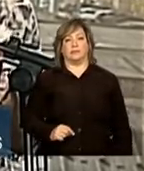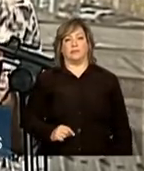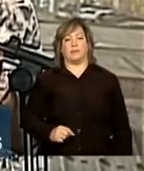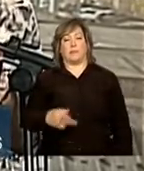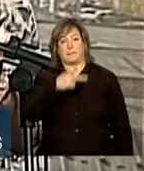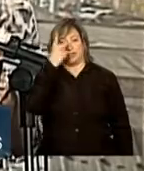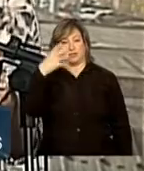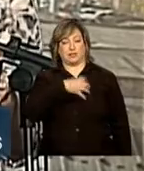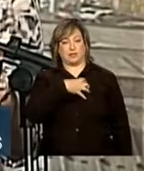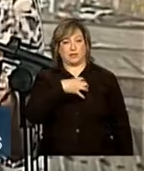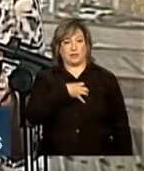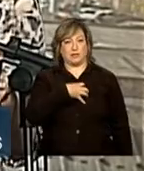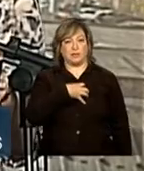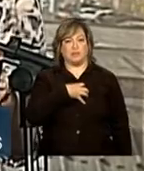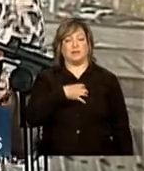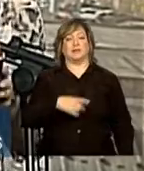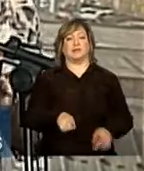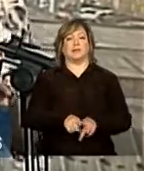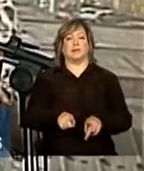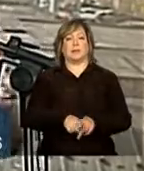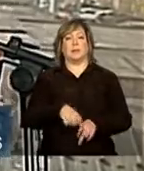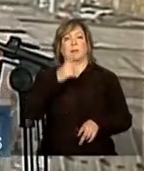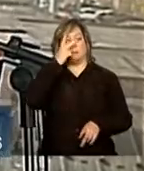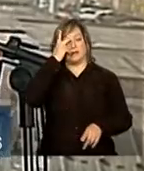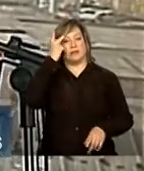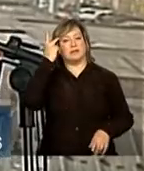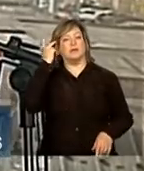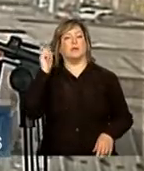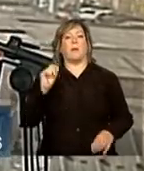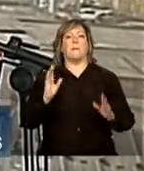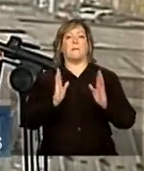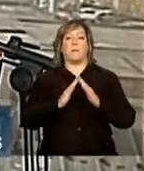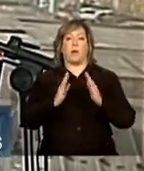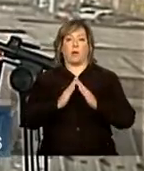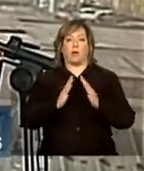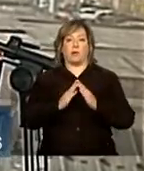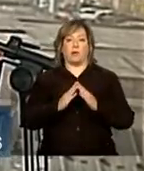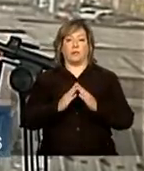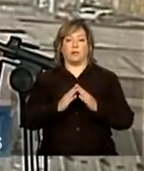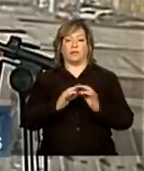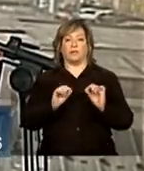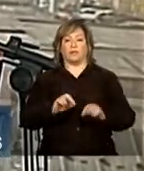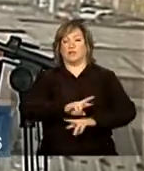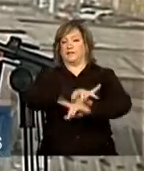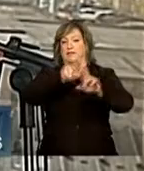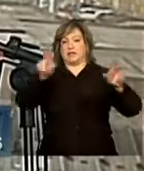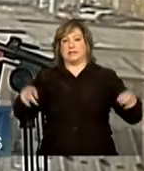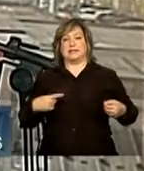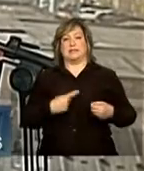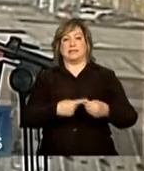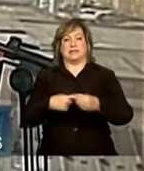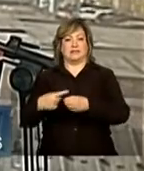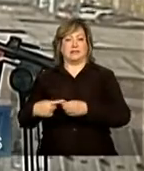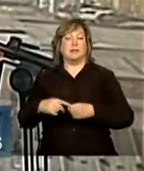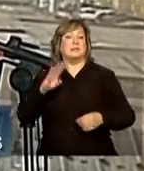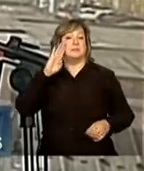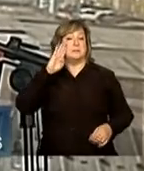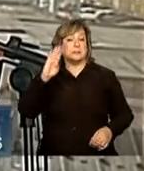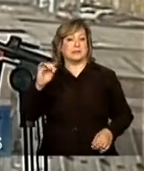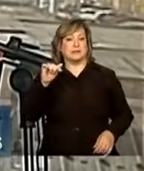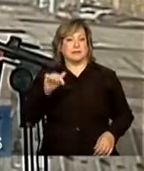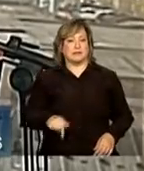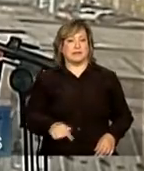de baianos e de pessoas que moram nas diferentes cidades,